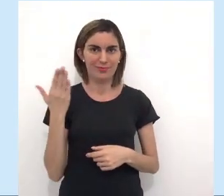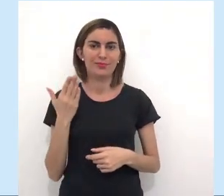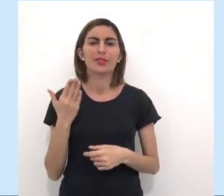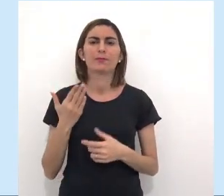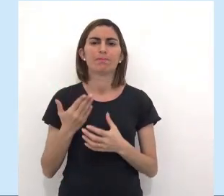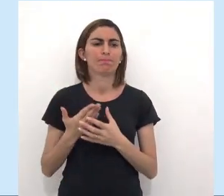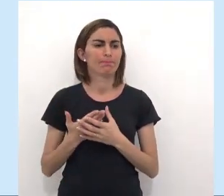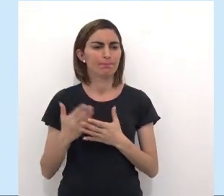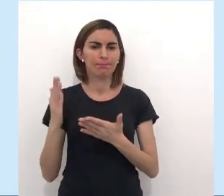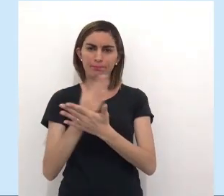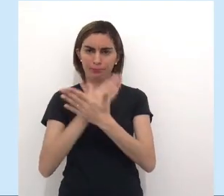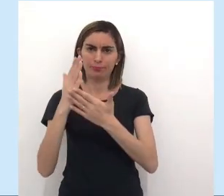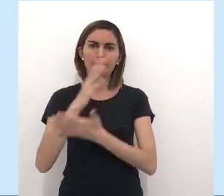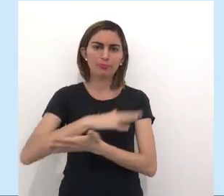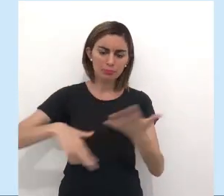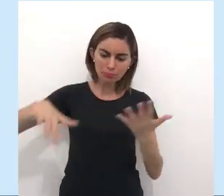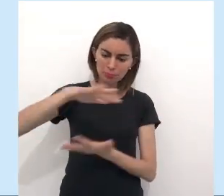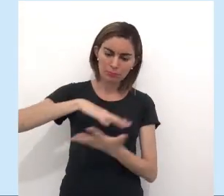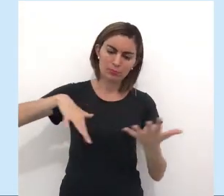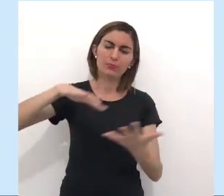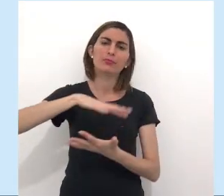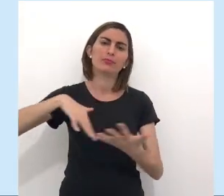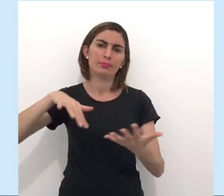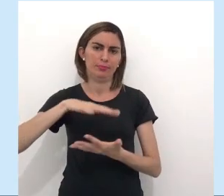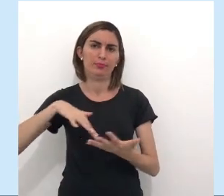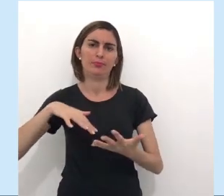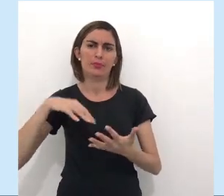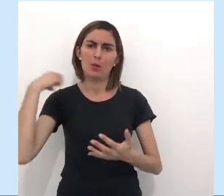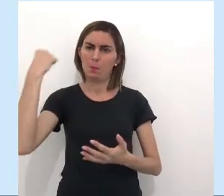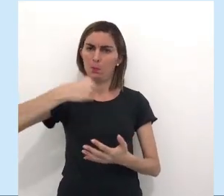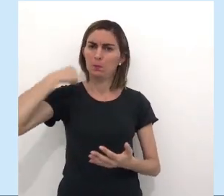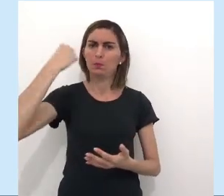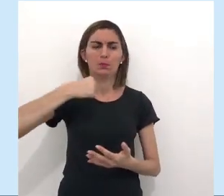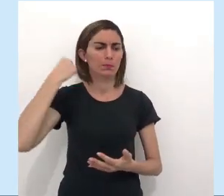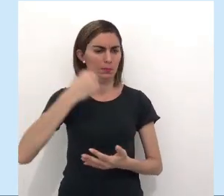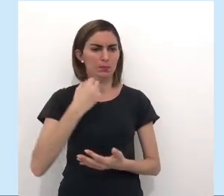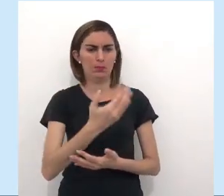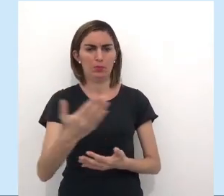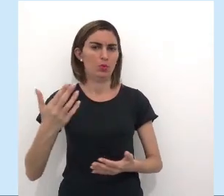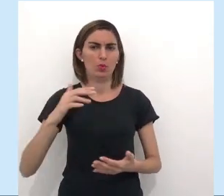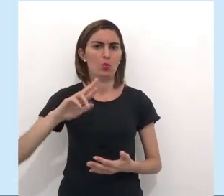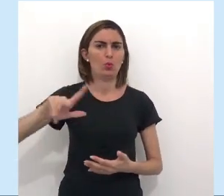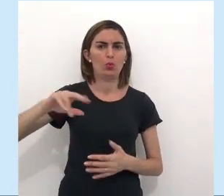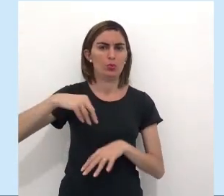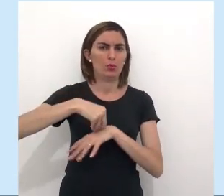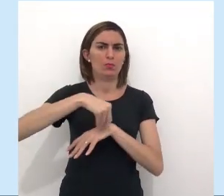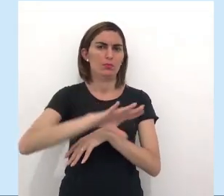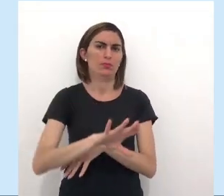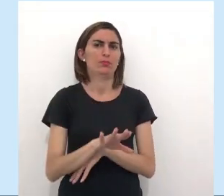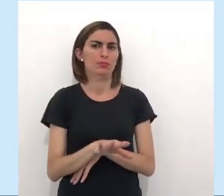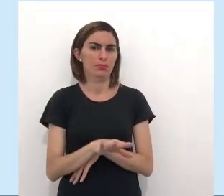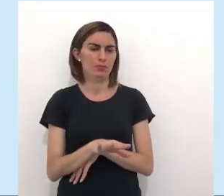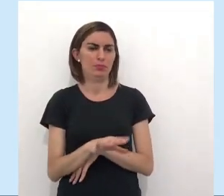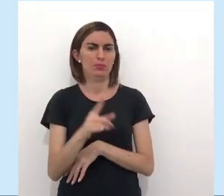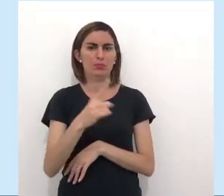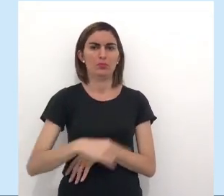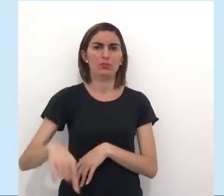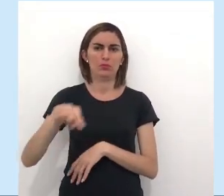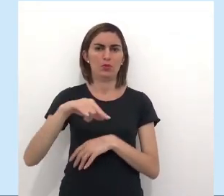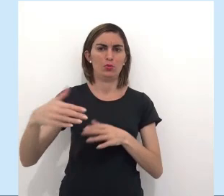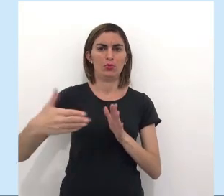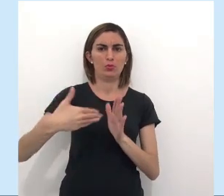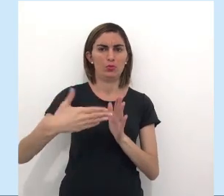vocês estão vendo aí, algumas revoltas, motins, que não são